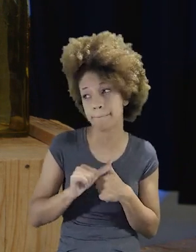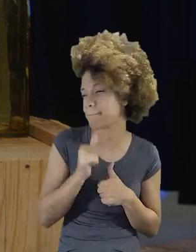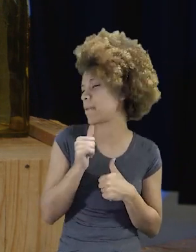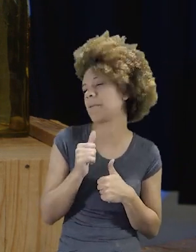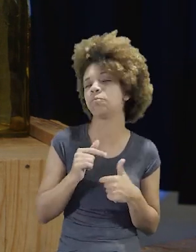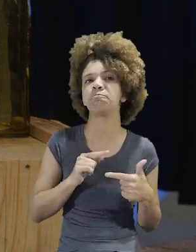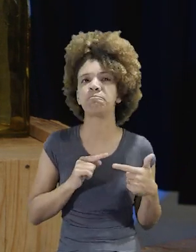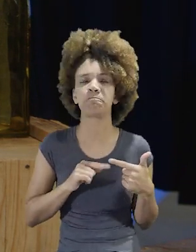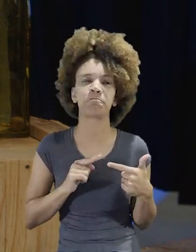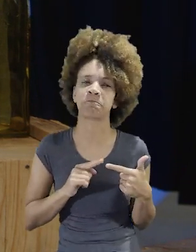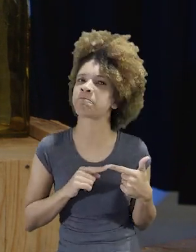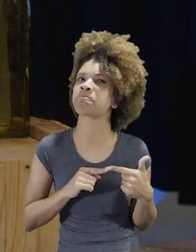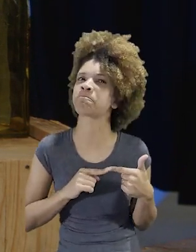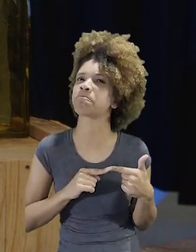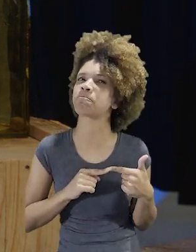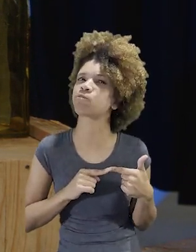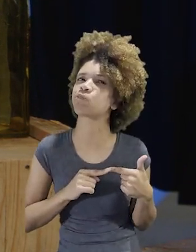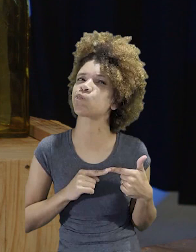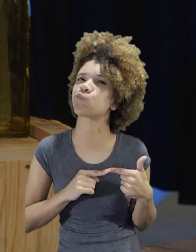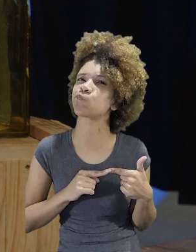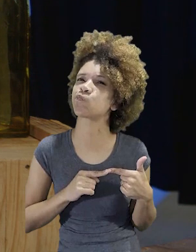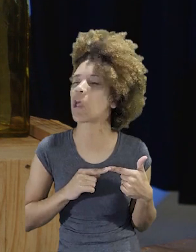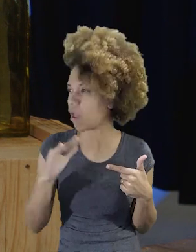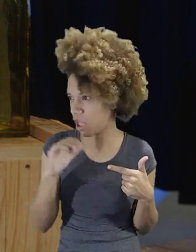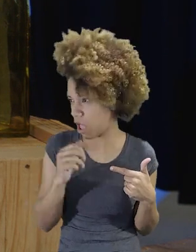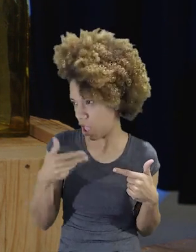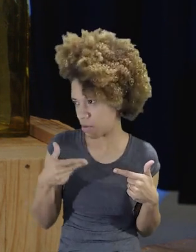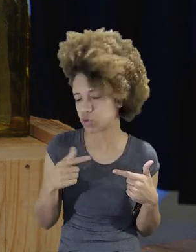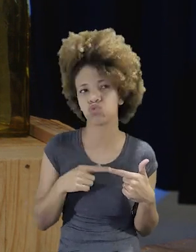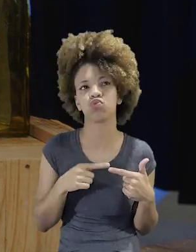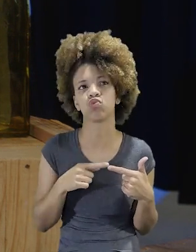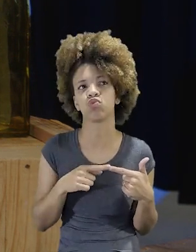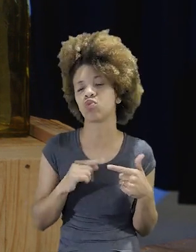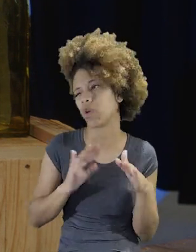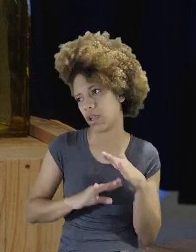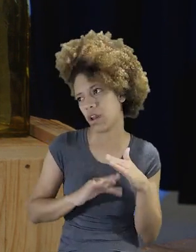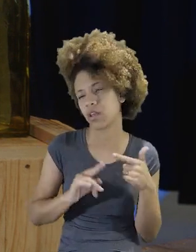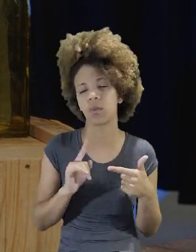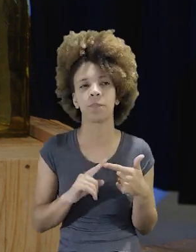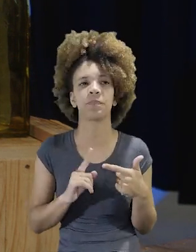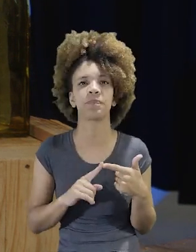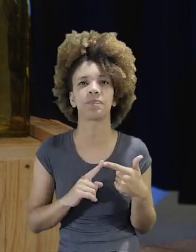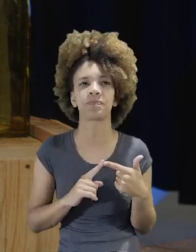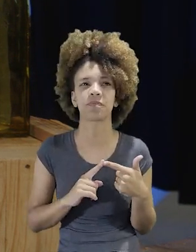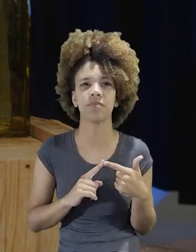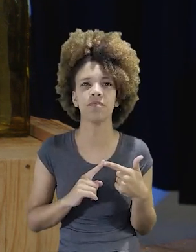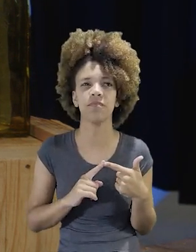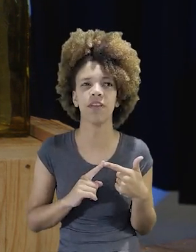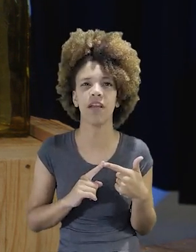seu já já de primeira tem que ser esse eu aí aí eu vou rapidinho no gringo